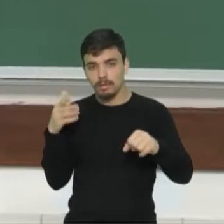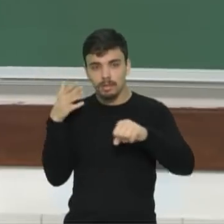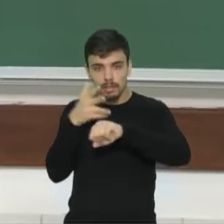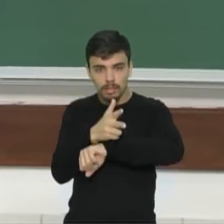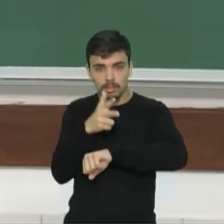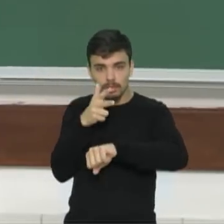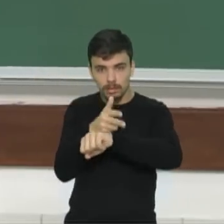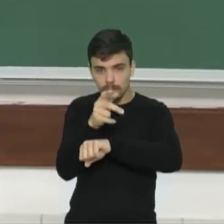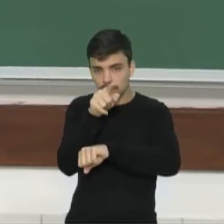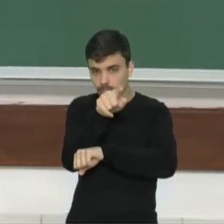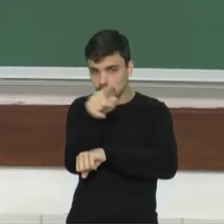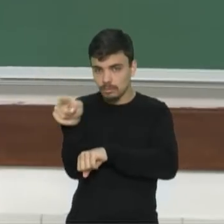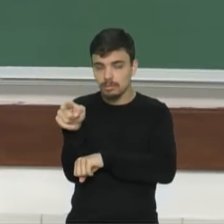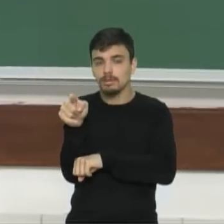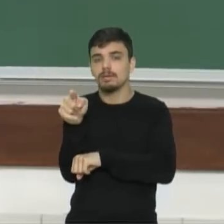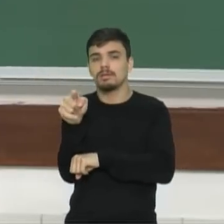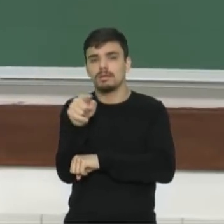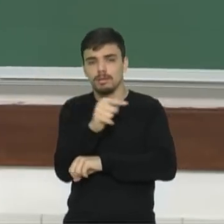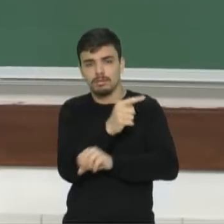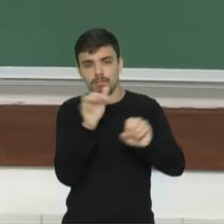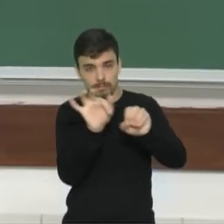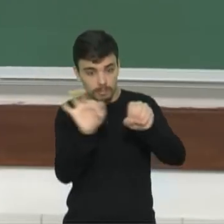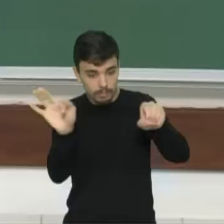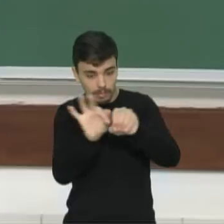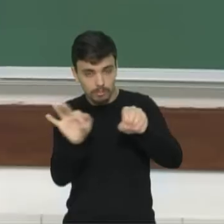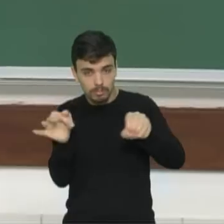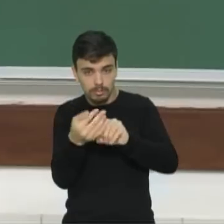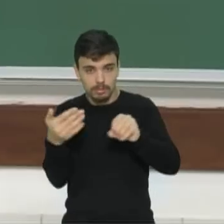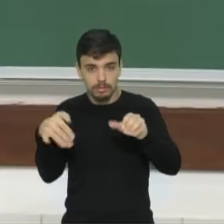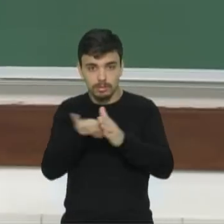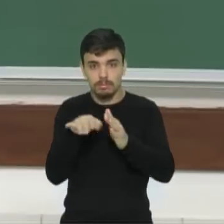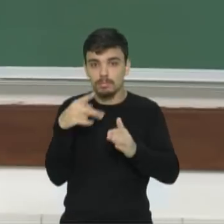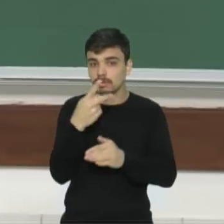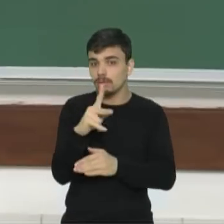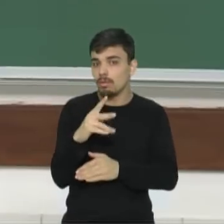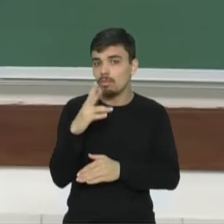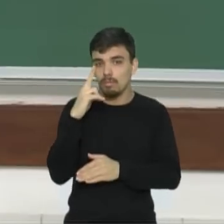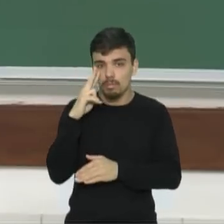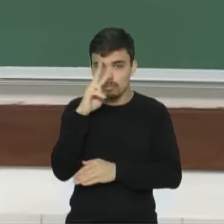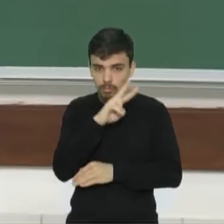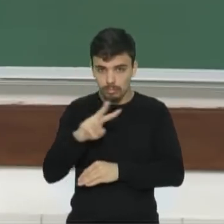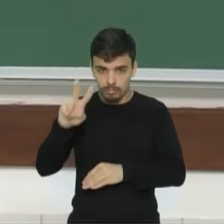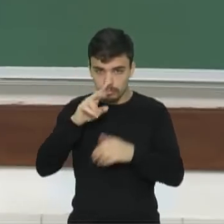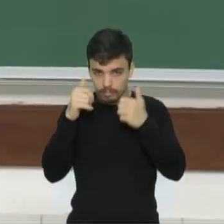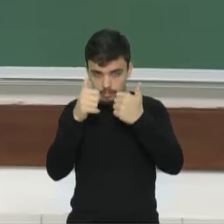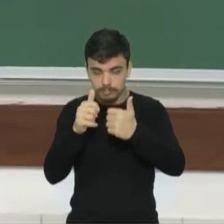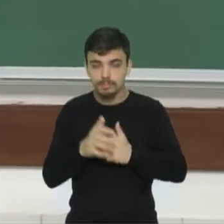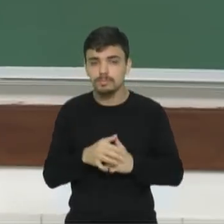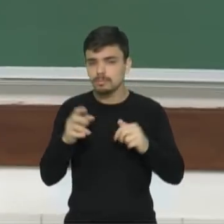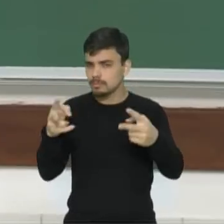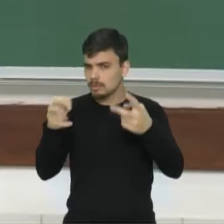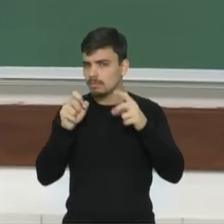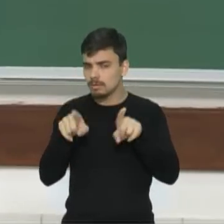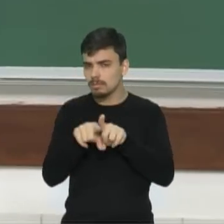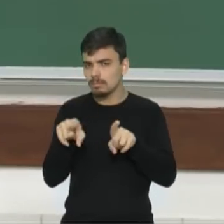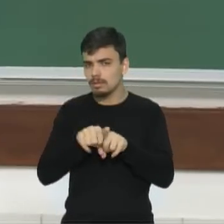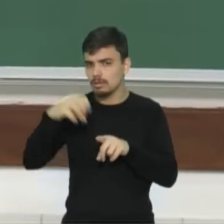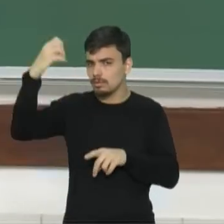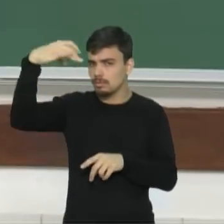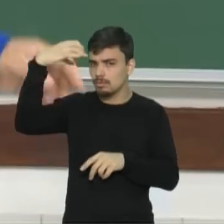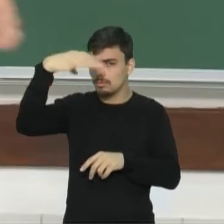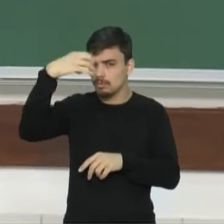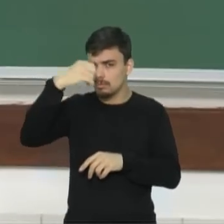transmitida por fibra ótica, saindo pela tela da sua TV e entrando no seu olho. Entenderam? Nós enxergamos luz